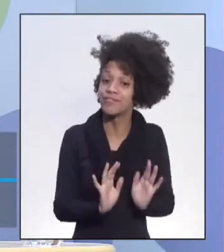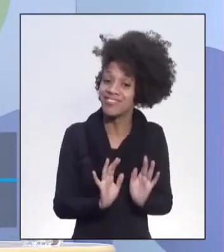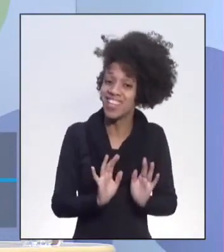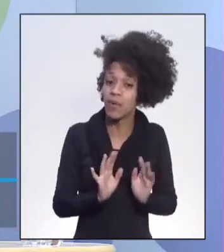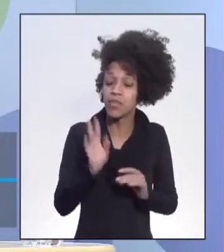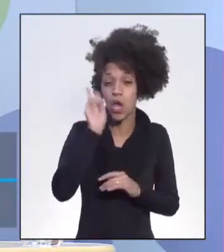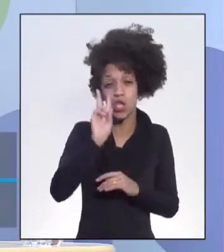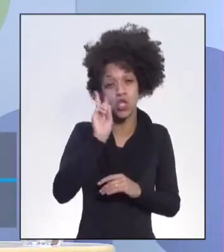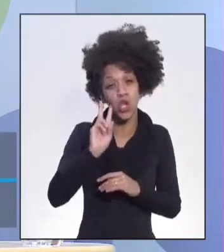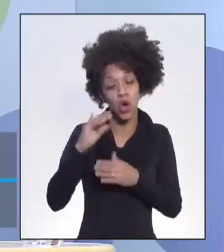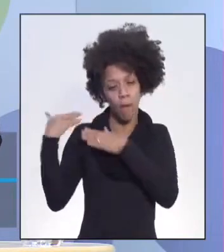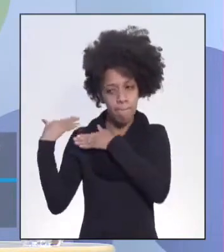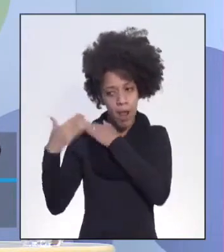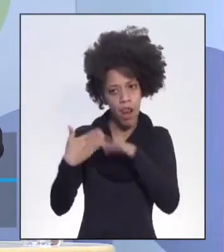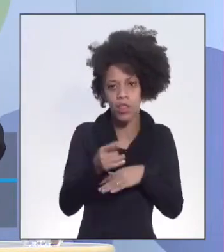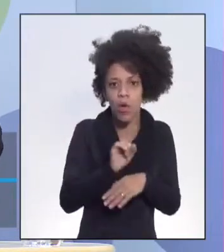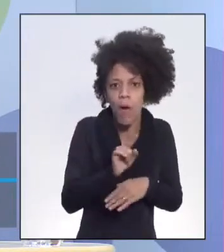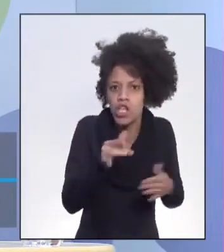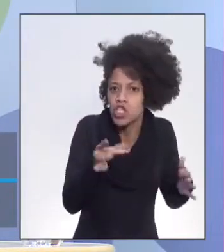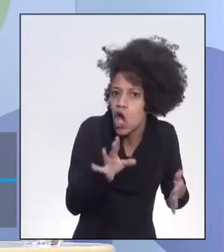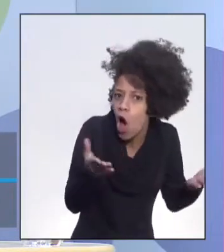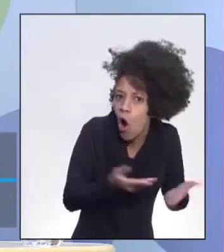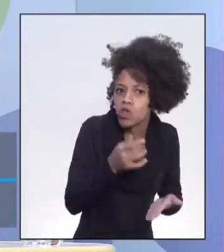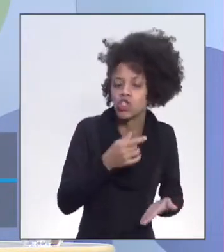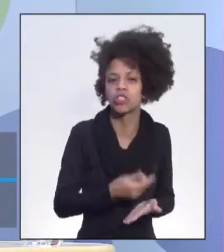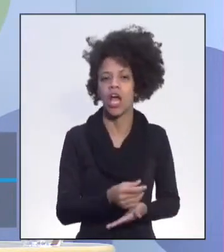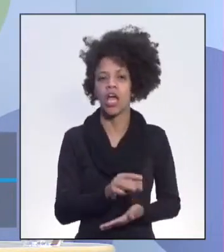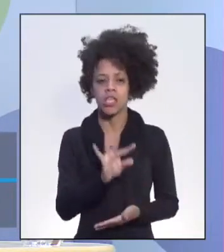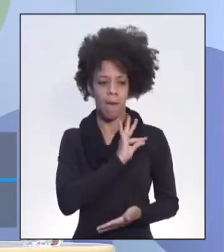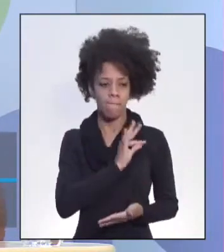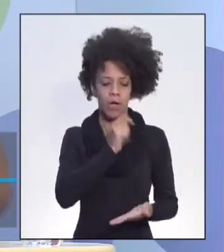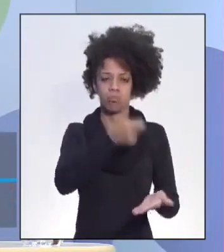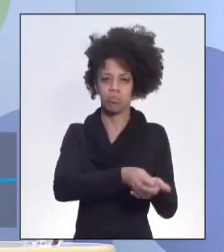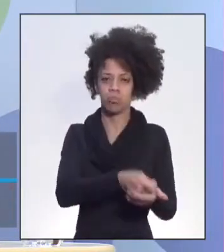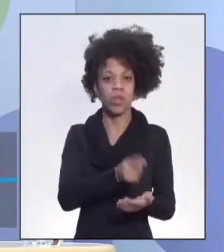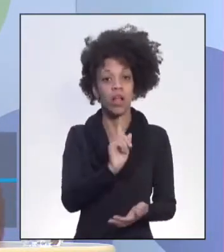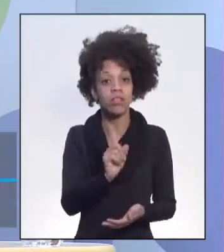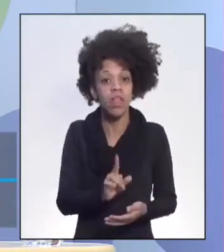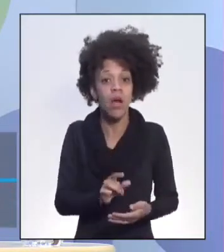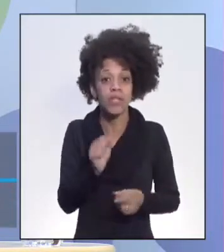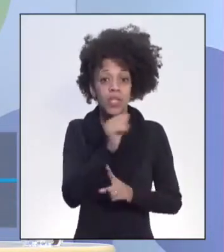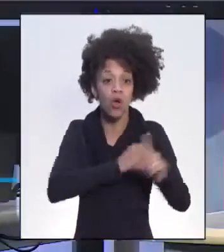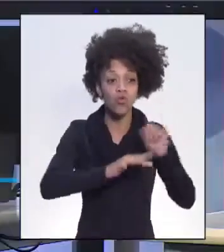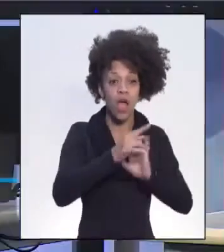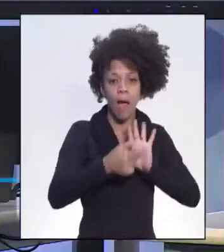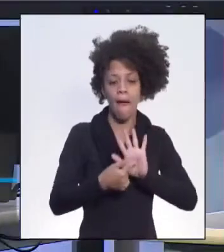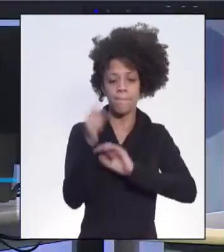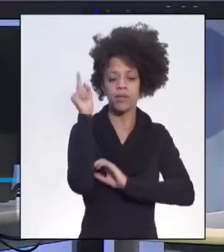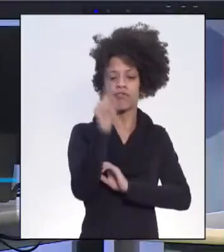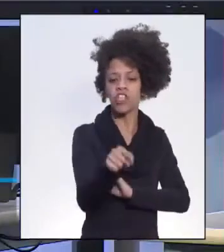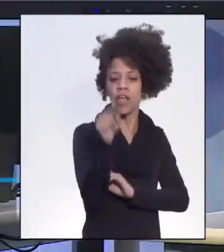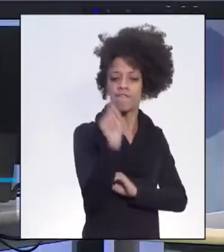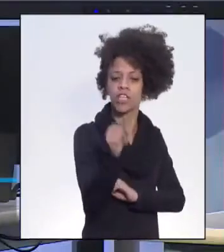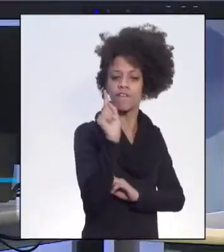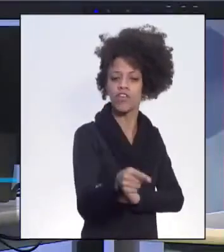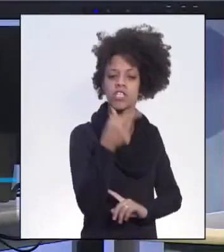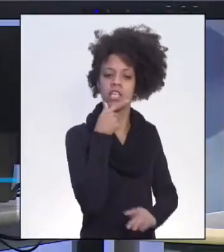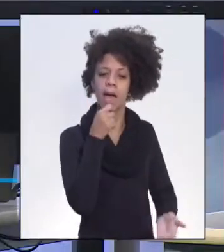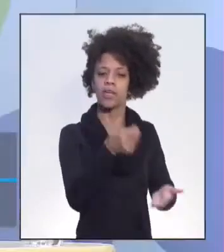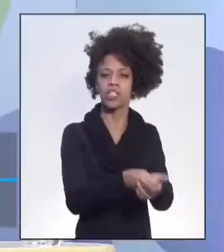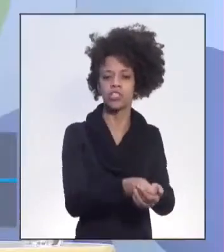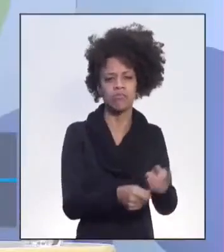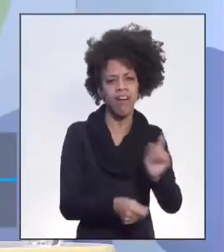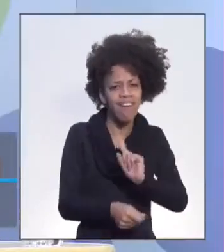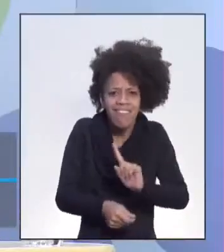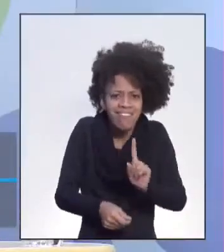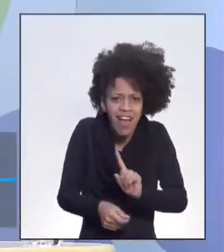histórico, não são os militares hoje que são machistas, né? Às vezes a gente coloca ali uma situação social apontando o dedo, não, você é machista,